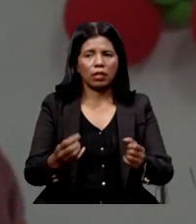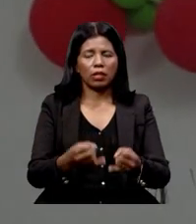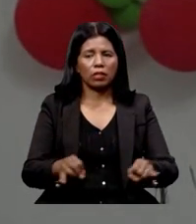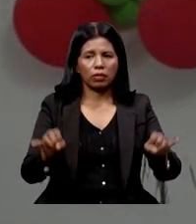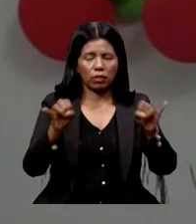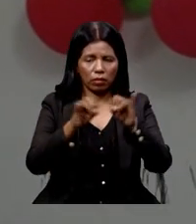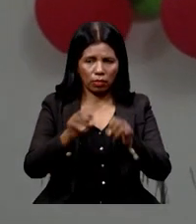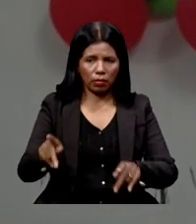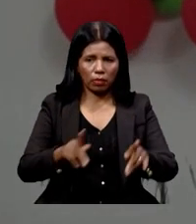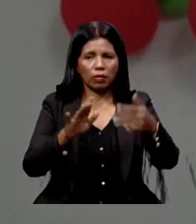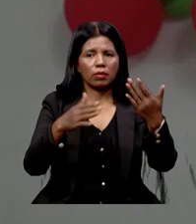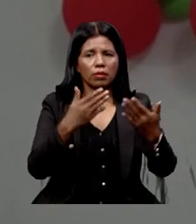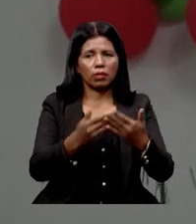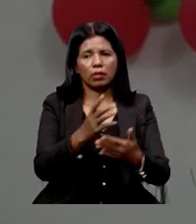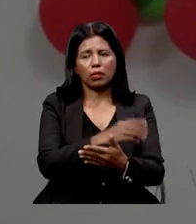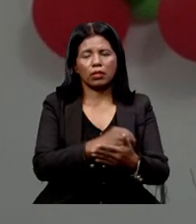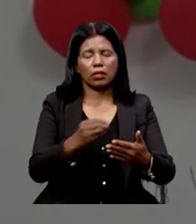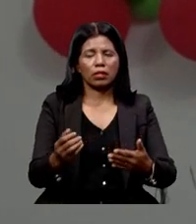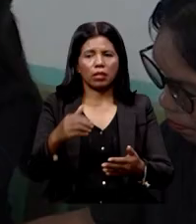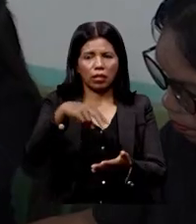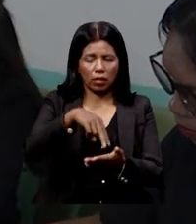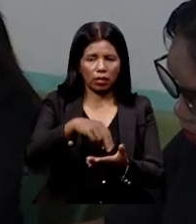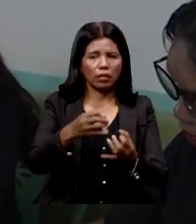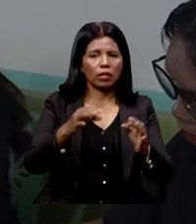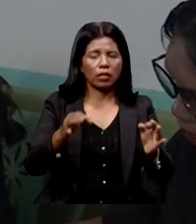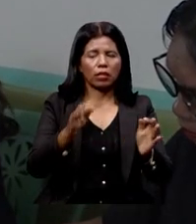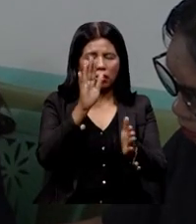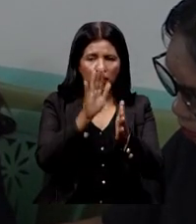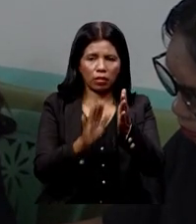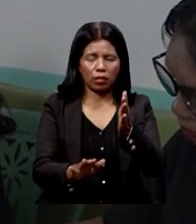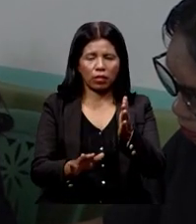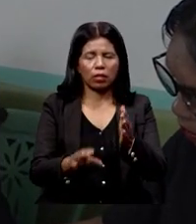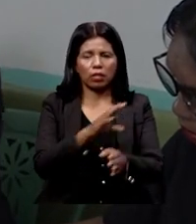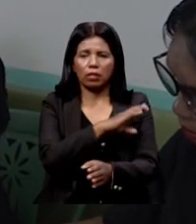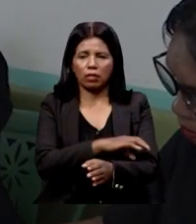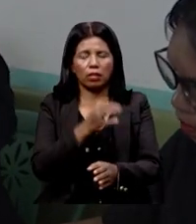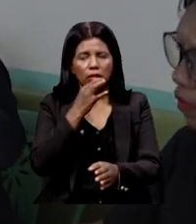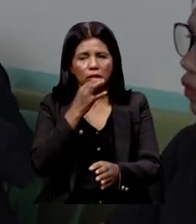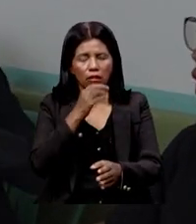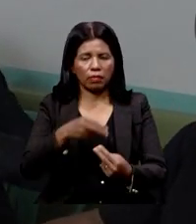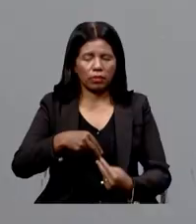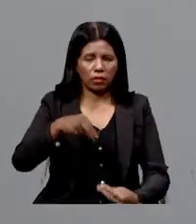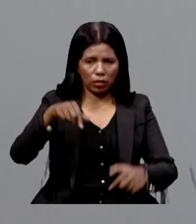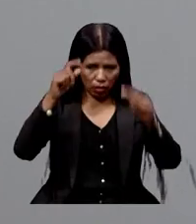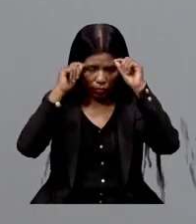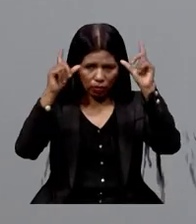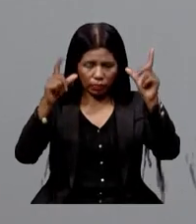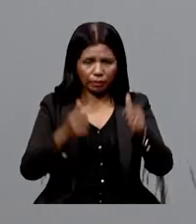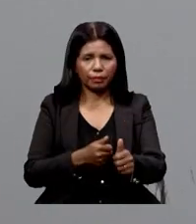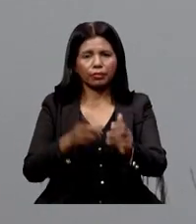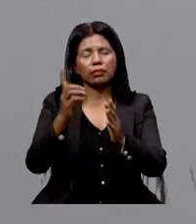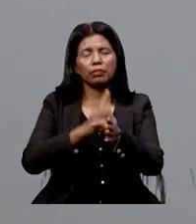instituição pública sira, no recurso que existe ona, ato bele reduz insegurança e rano na nutrição no Timor-Leste. Tu é